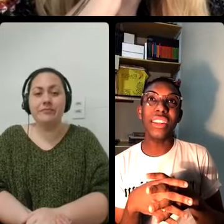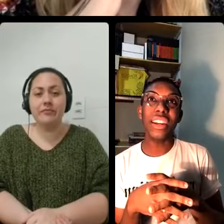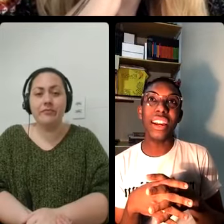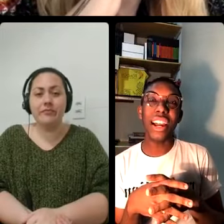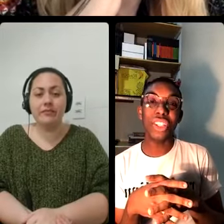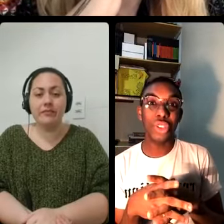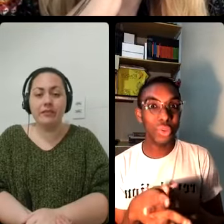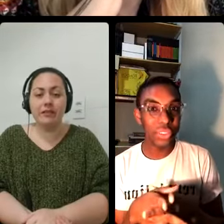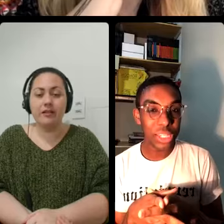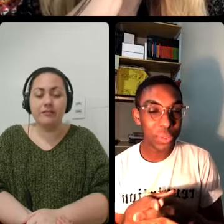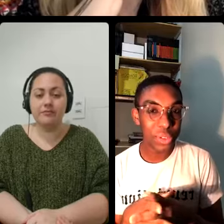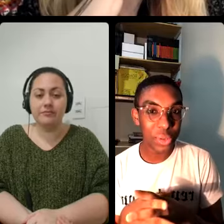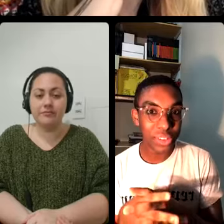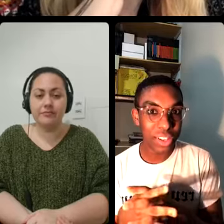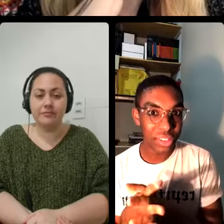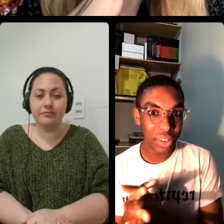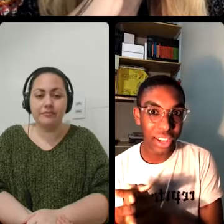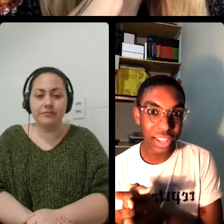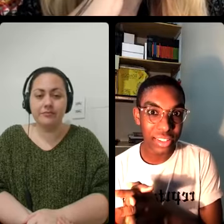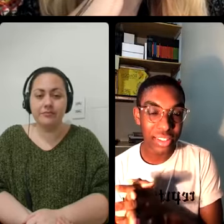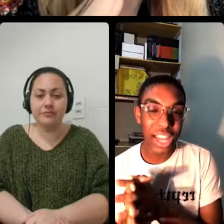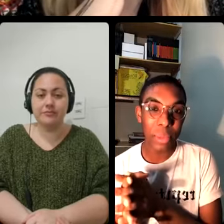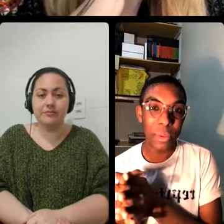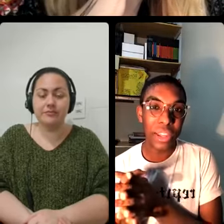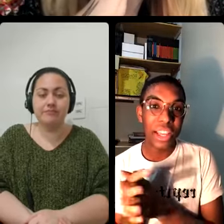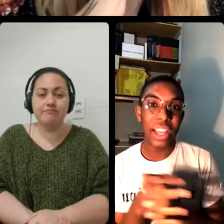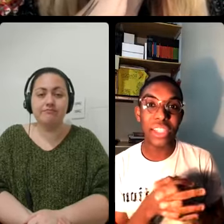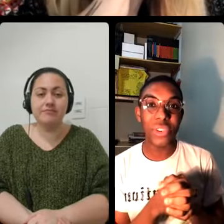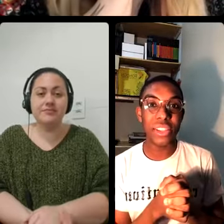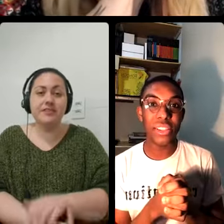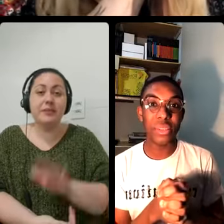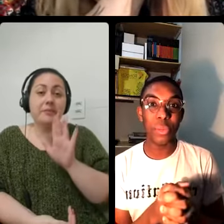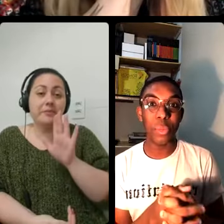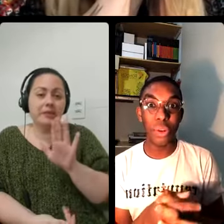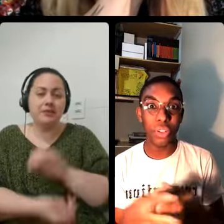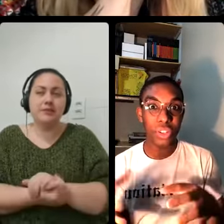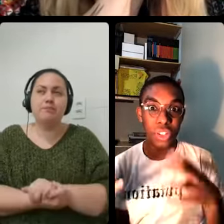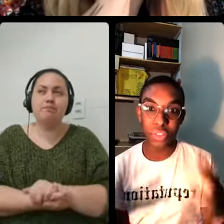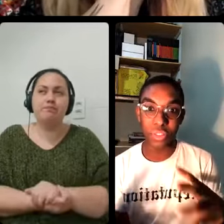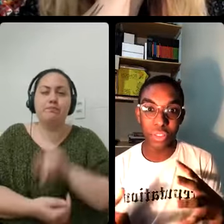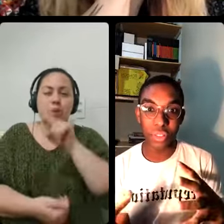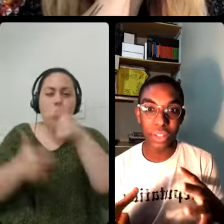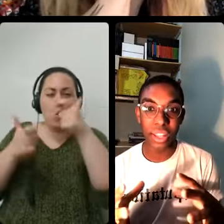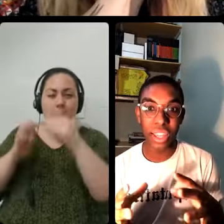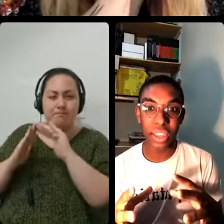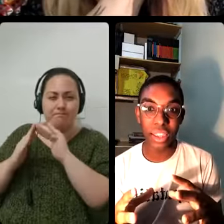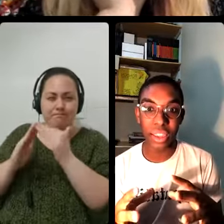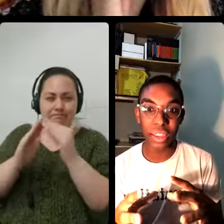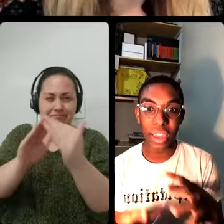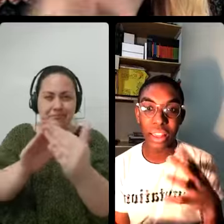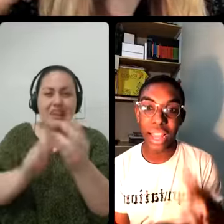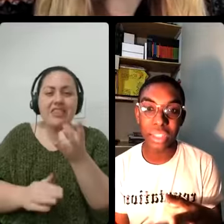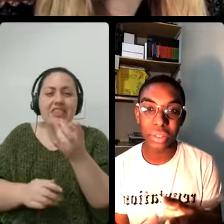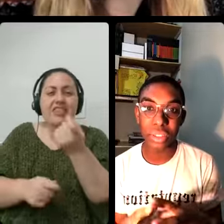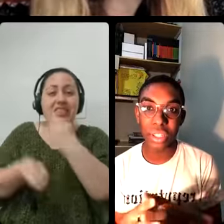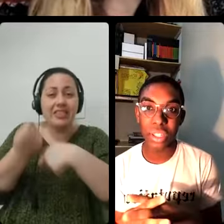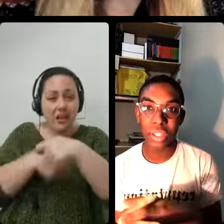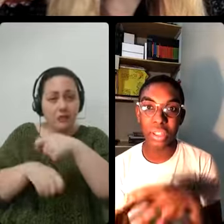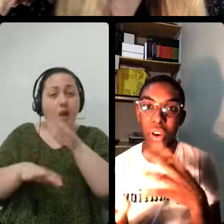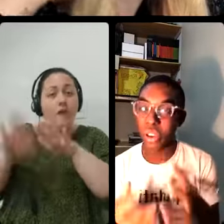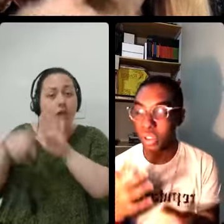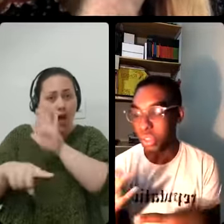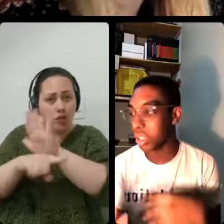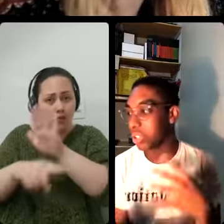ele ajuda as pessoas nesses locais, sabe? Às vezes, muito a gente lê relatos